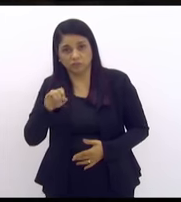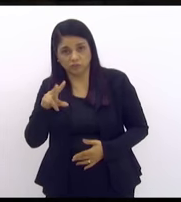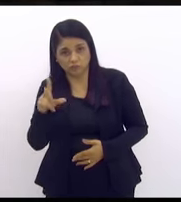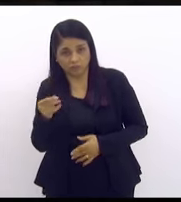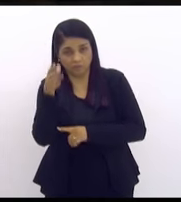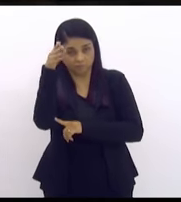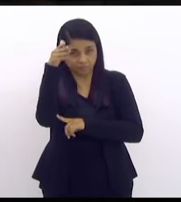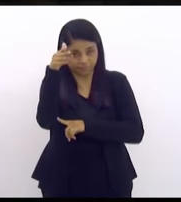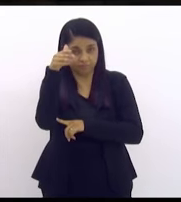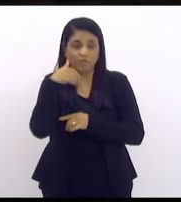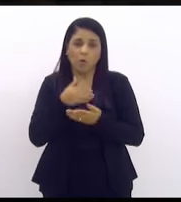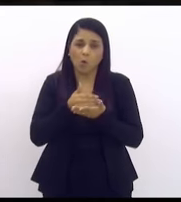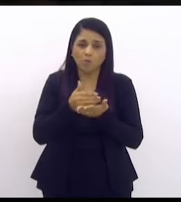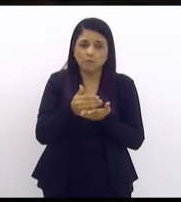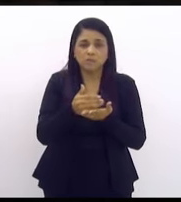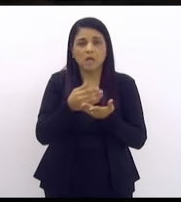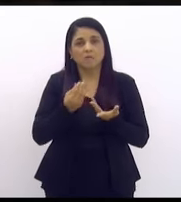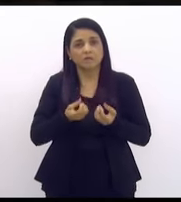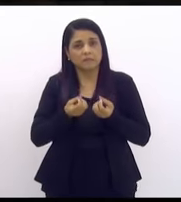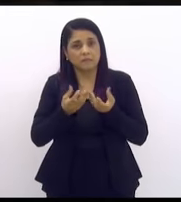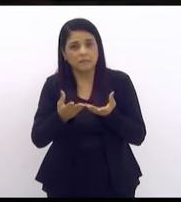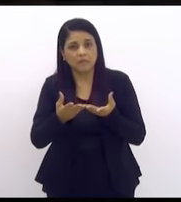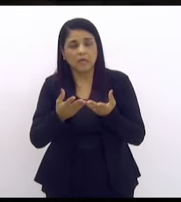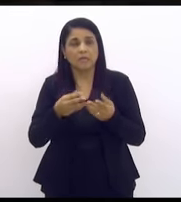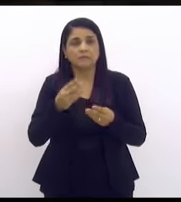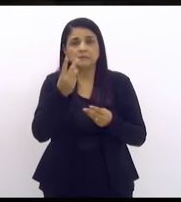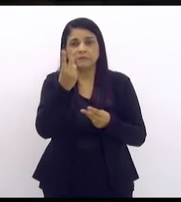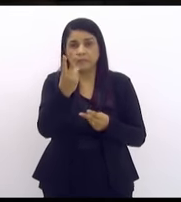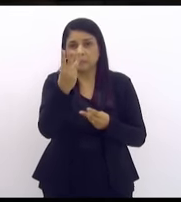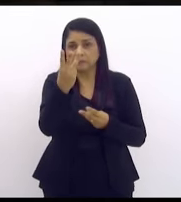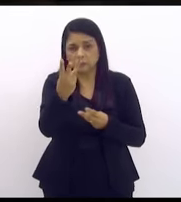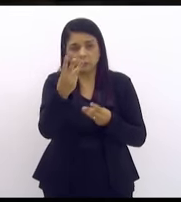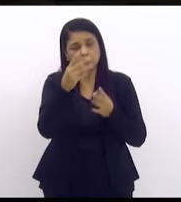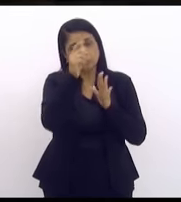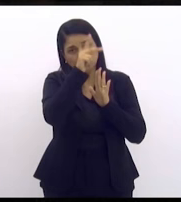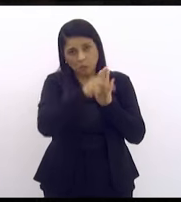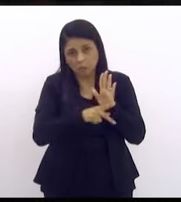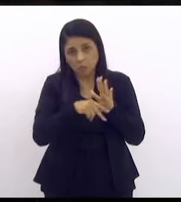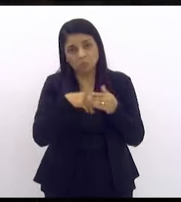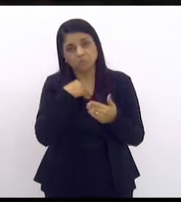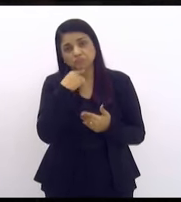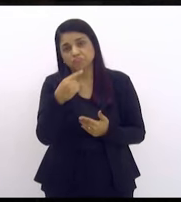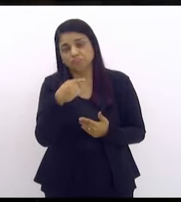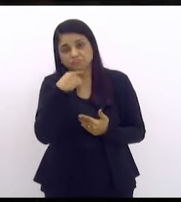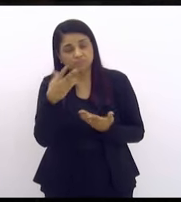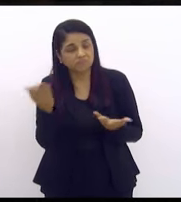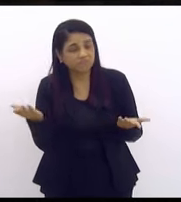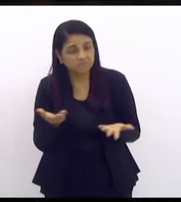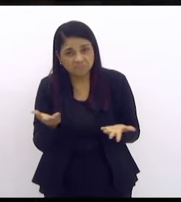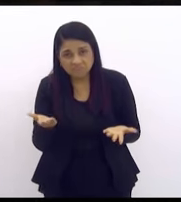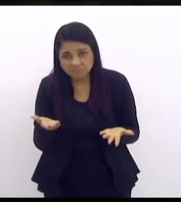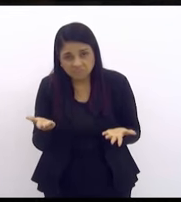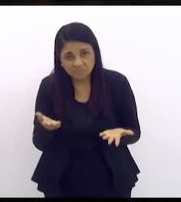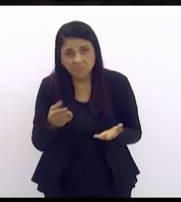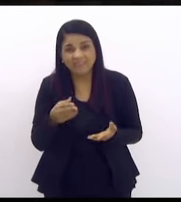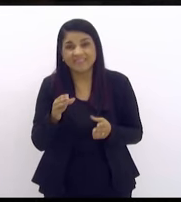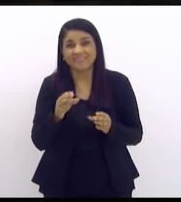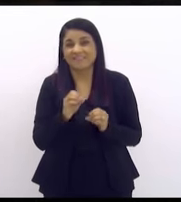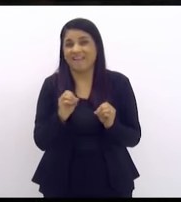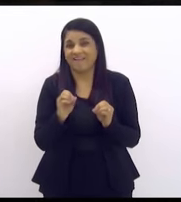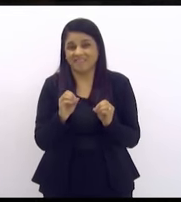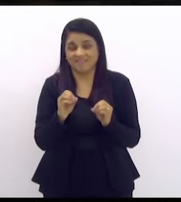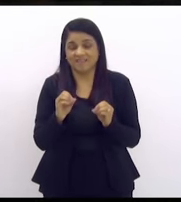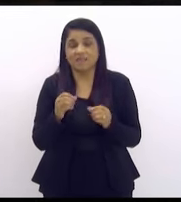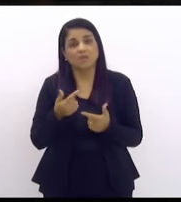Todo mundo fala que vai começar, que vai entregar. Já teve 2, 3 projetos. E até agora a gente não viu. e um bando de